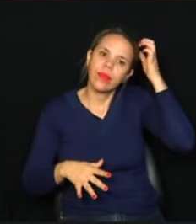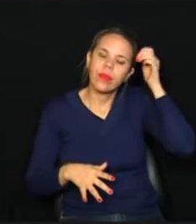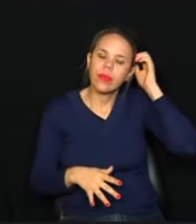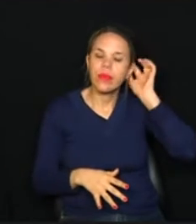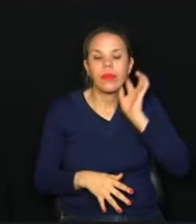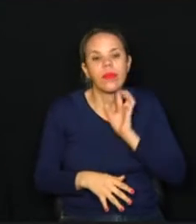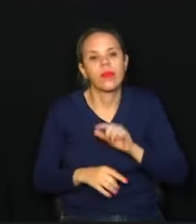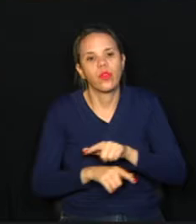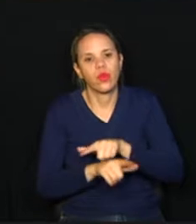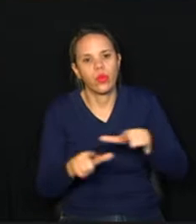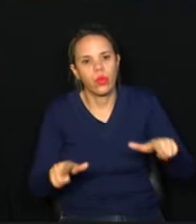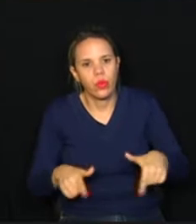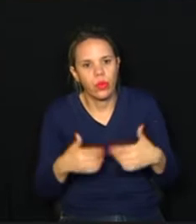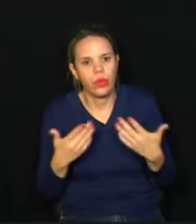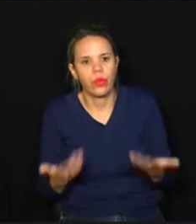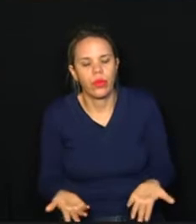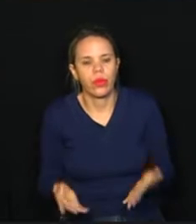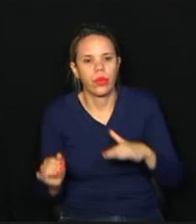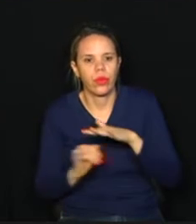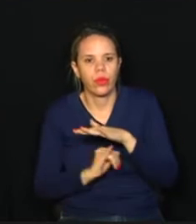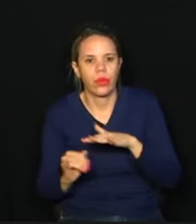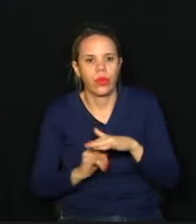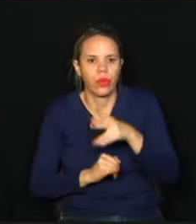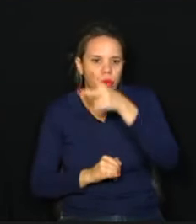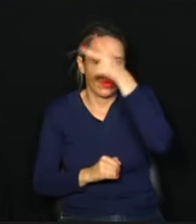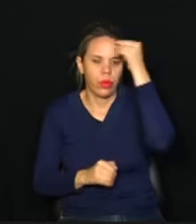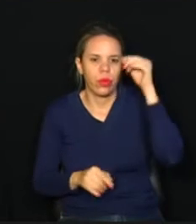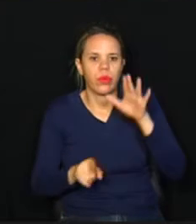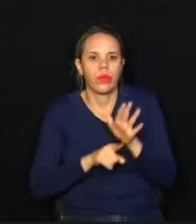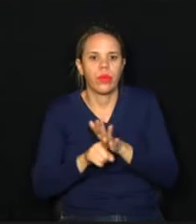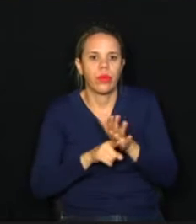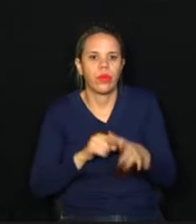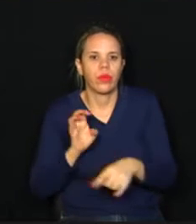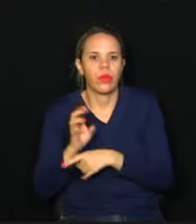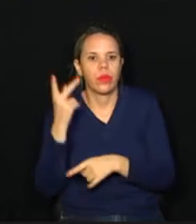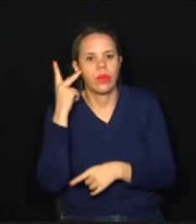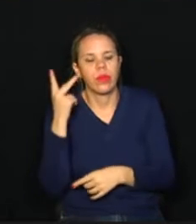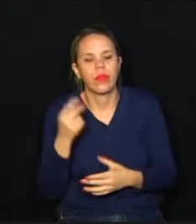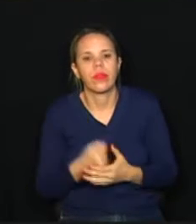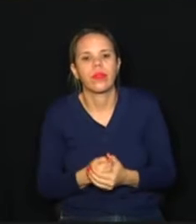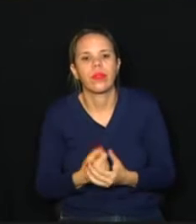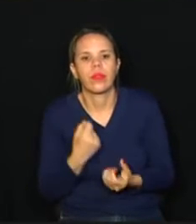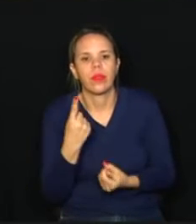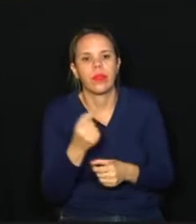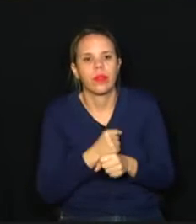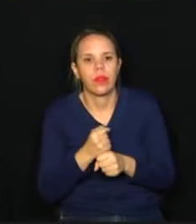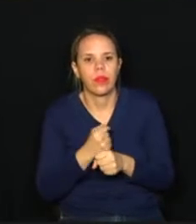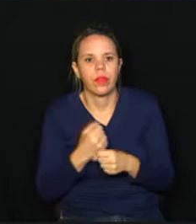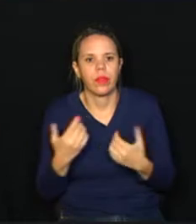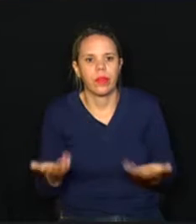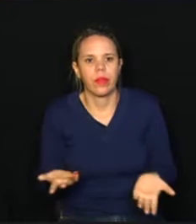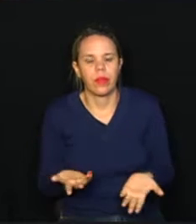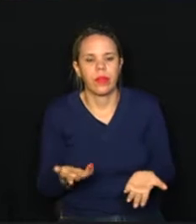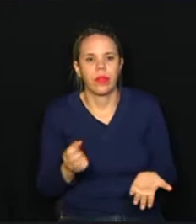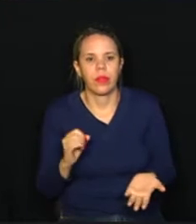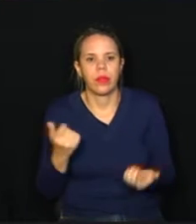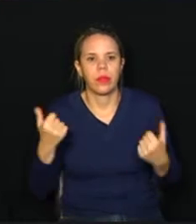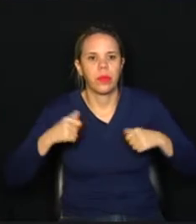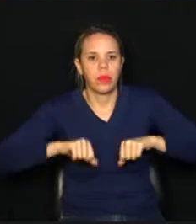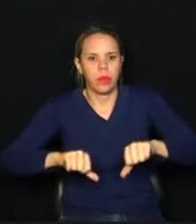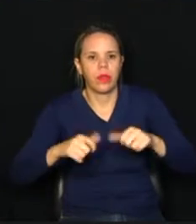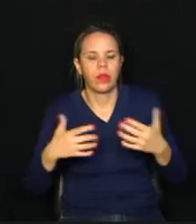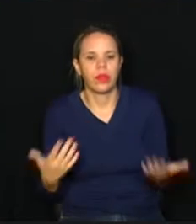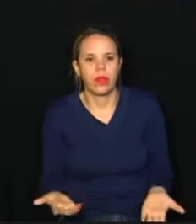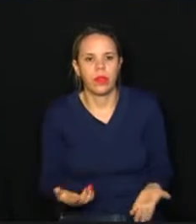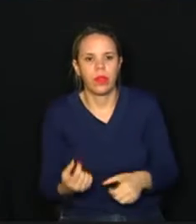do esvaziamento dos institutos públicos de pesquisa do Estado de São Paulo há alguns anos, que se agravou